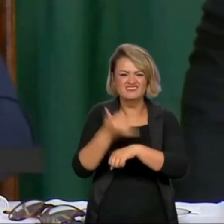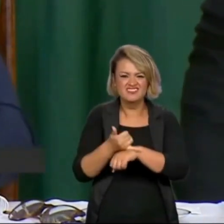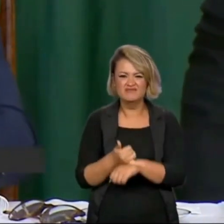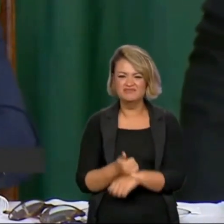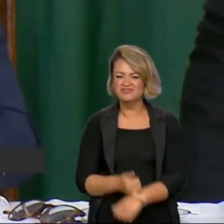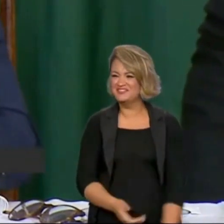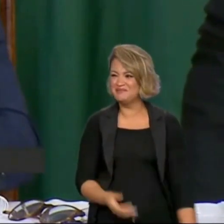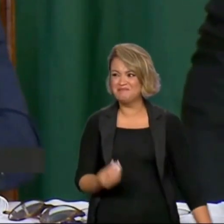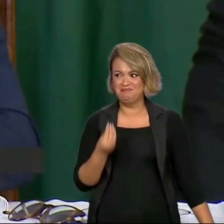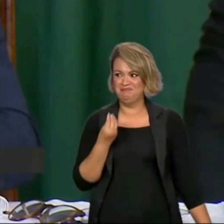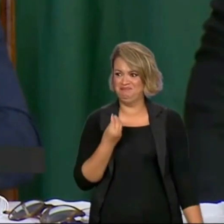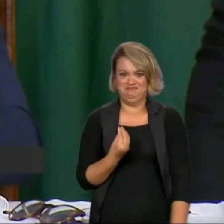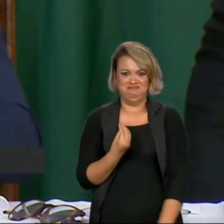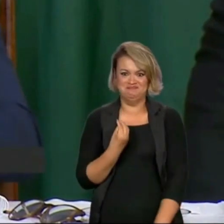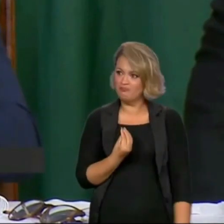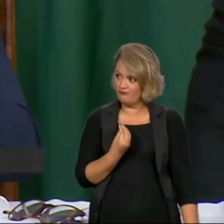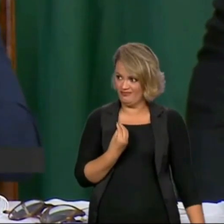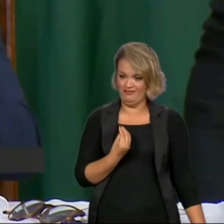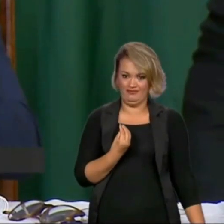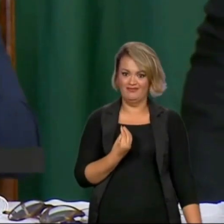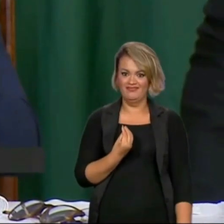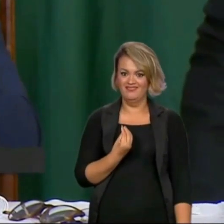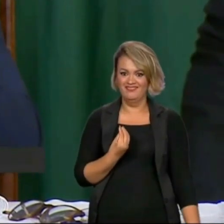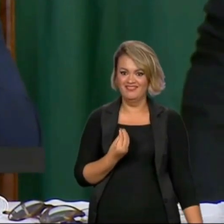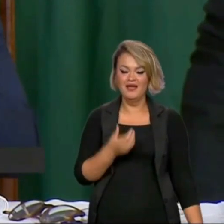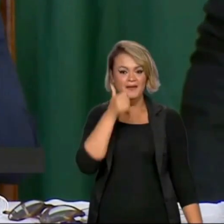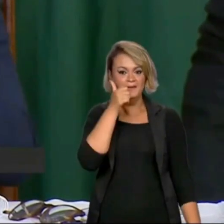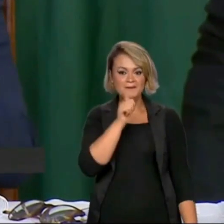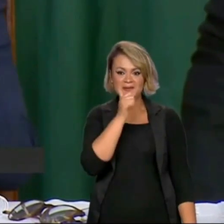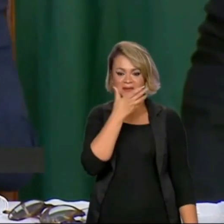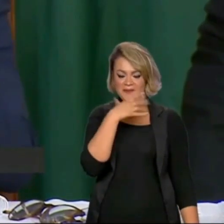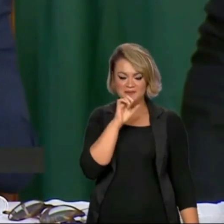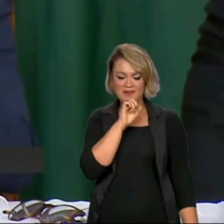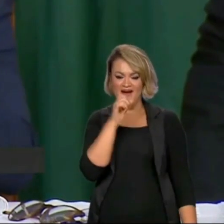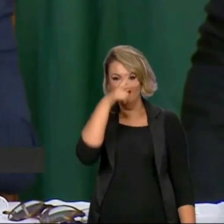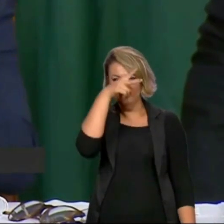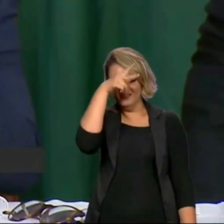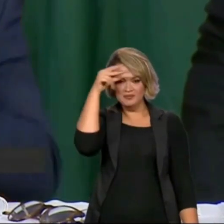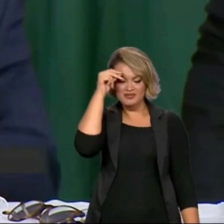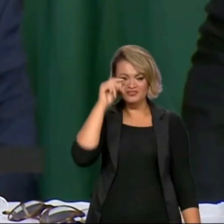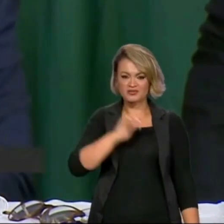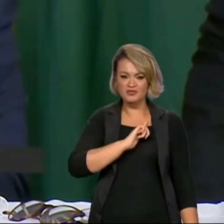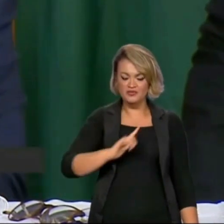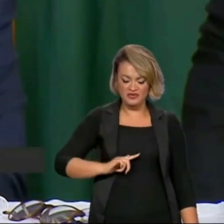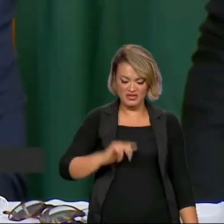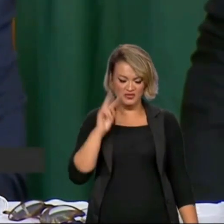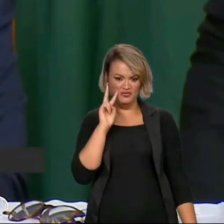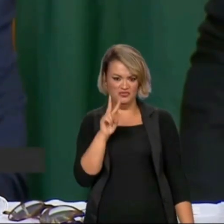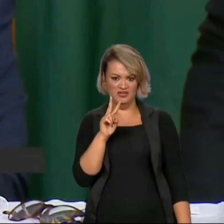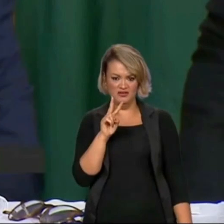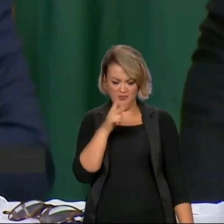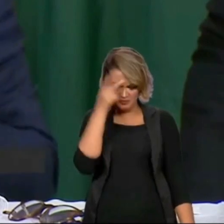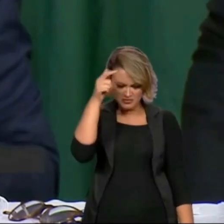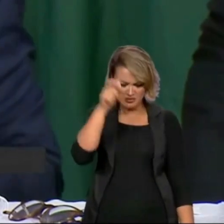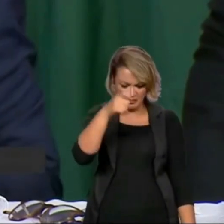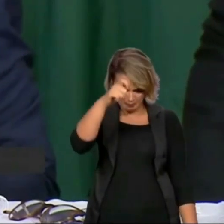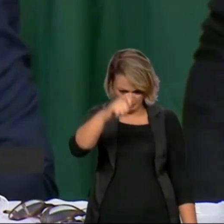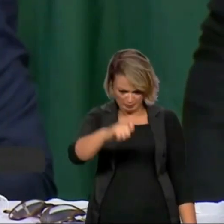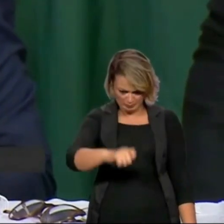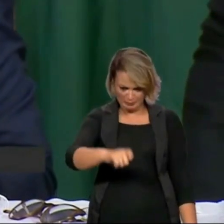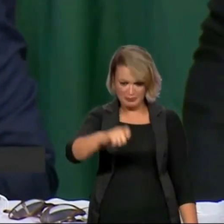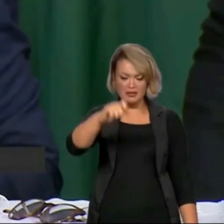seria patético para os pais, para o prefeito, para o governador, para o presidente da República e para